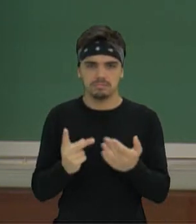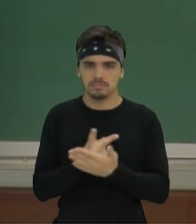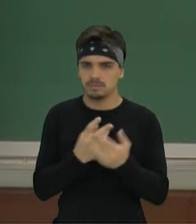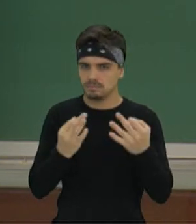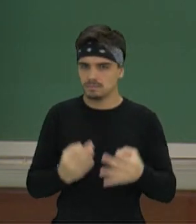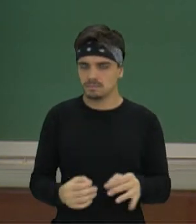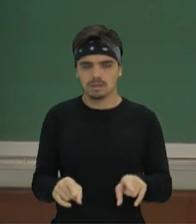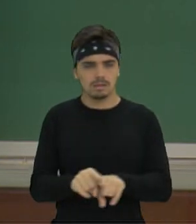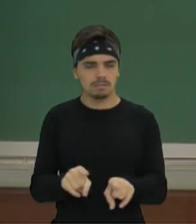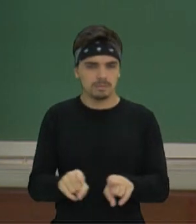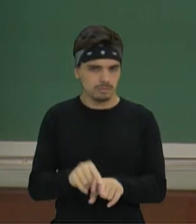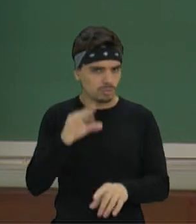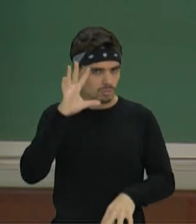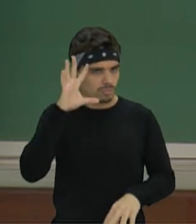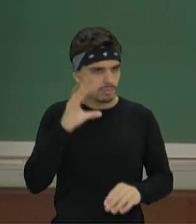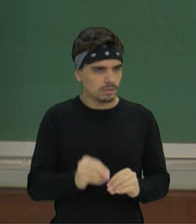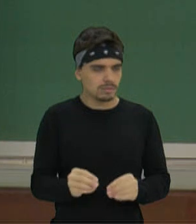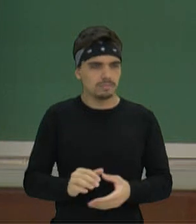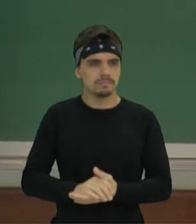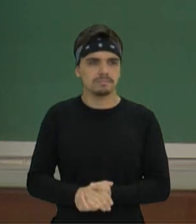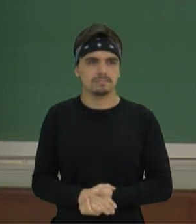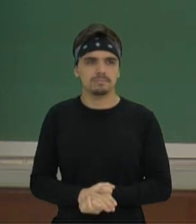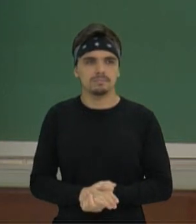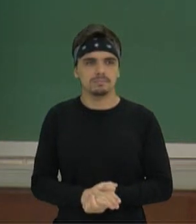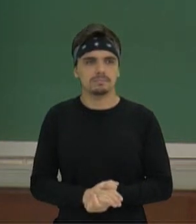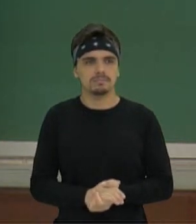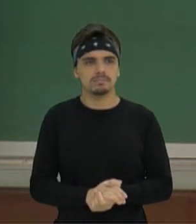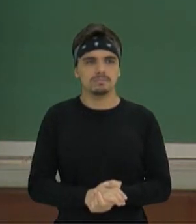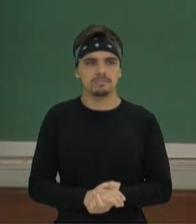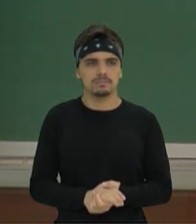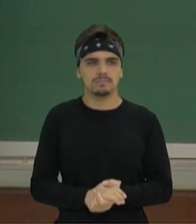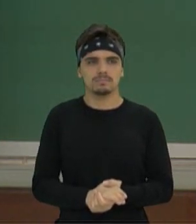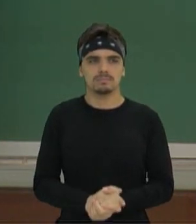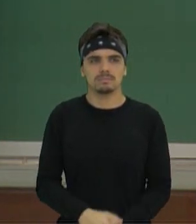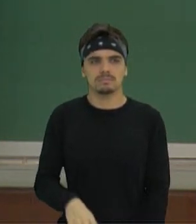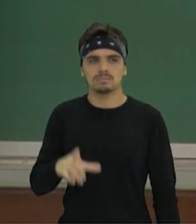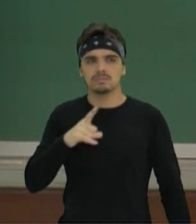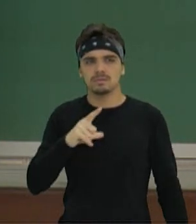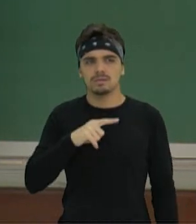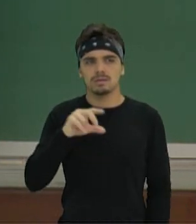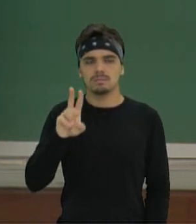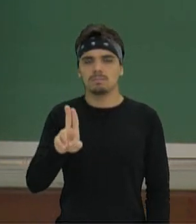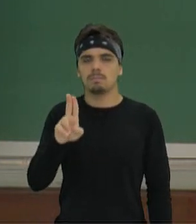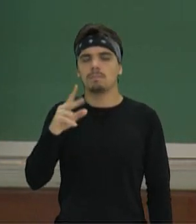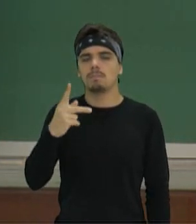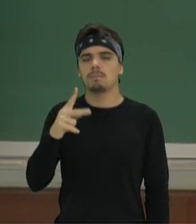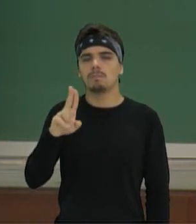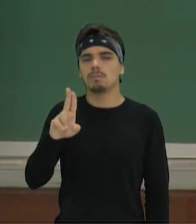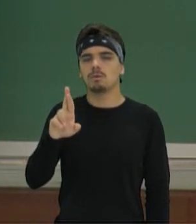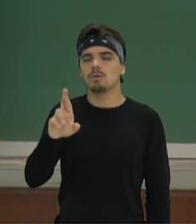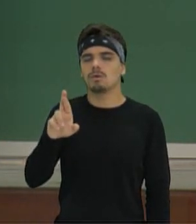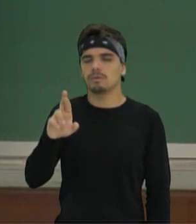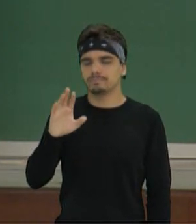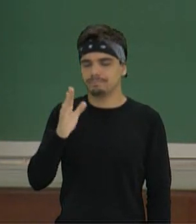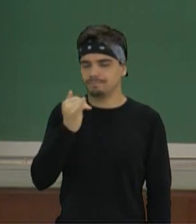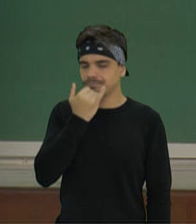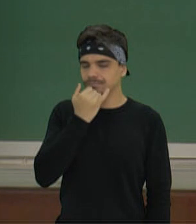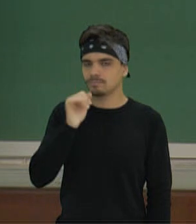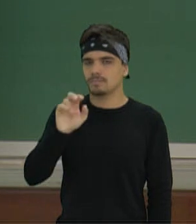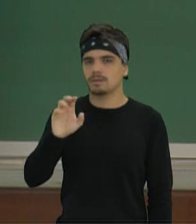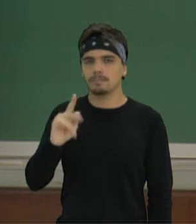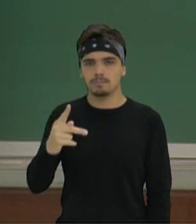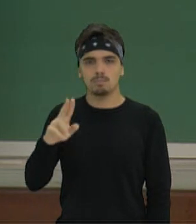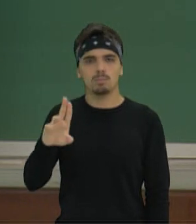tá bom? Entendido? Sendo assim, eu tenho uma questão da PUC, do Rio Grande do Sul de 2016. Ela está um